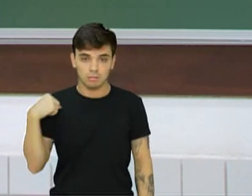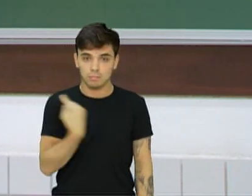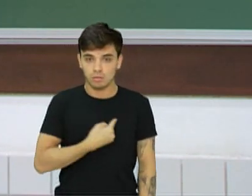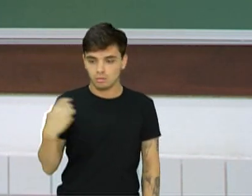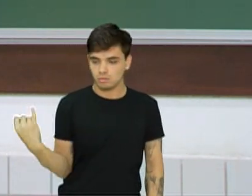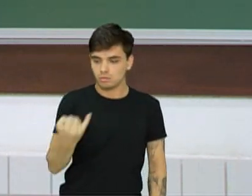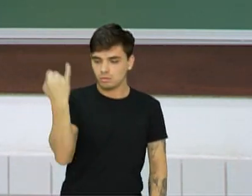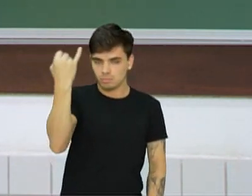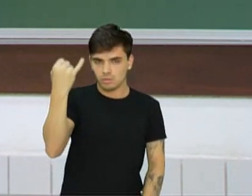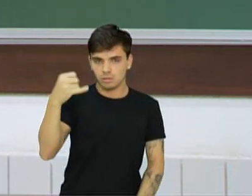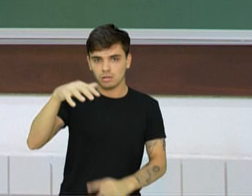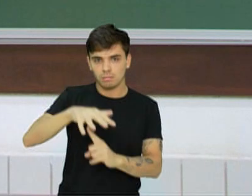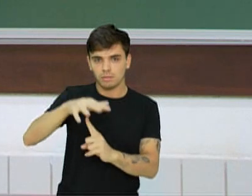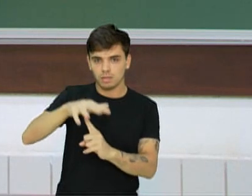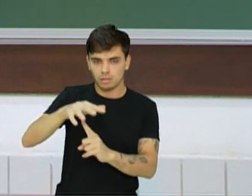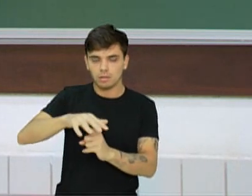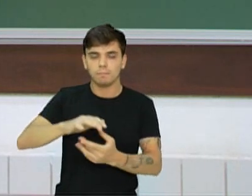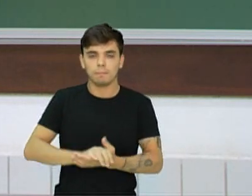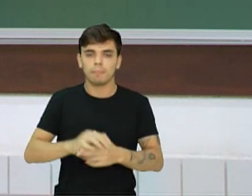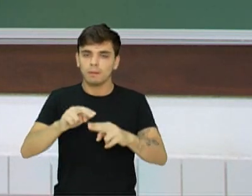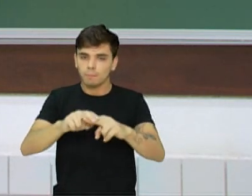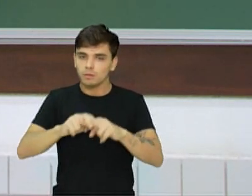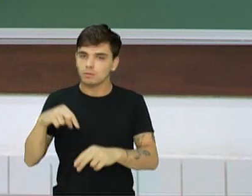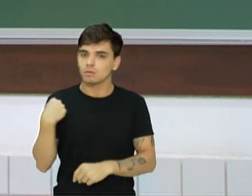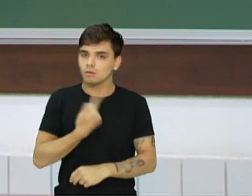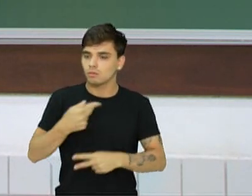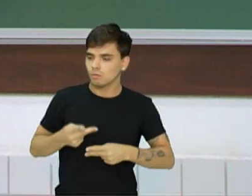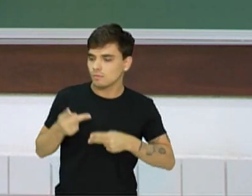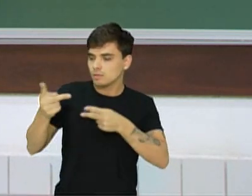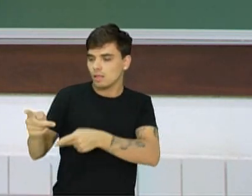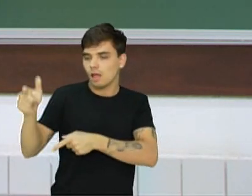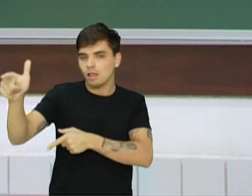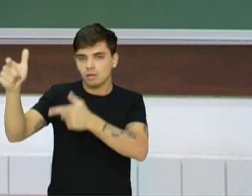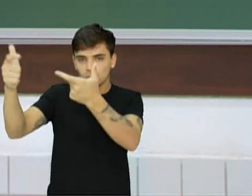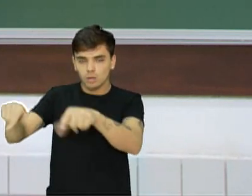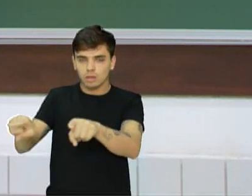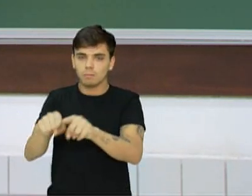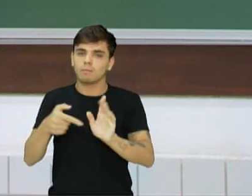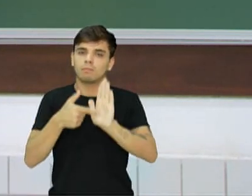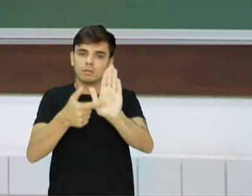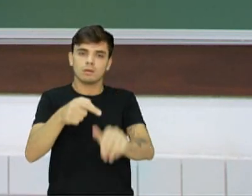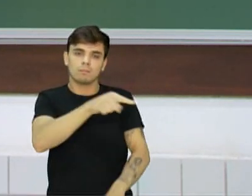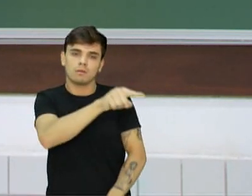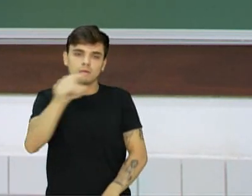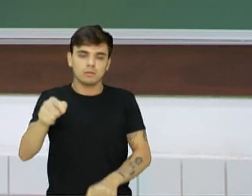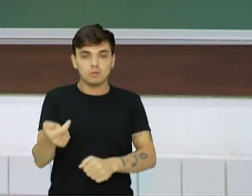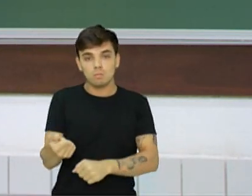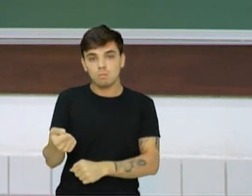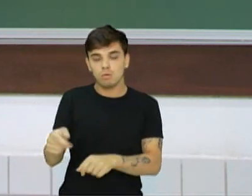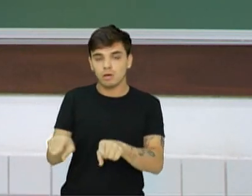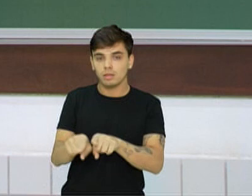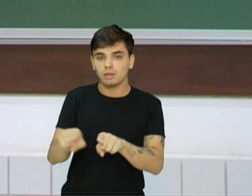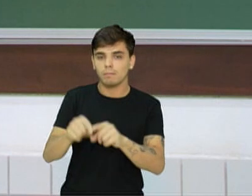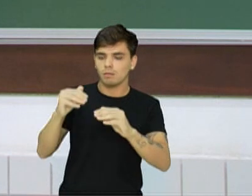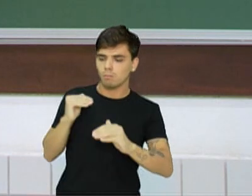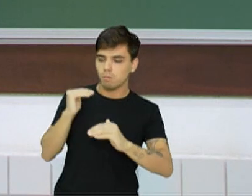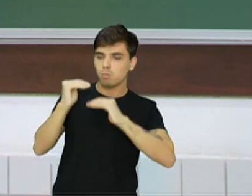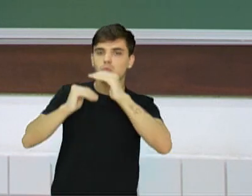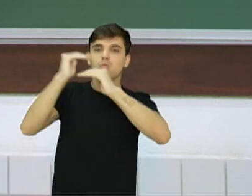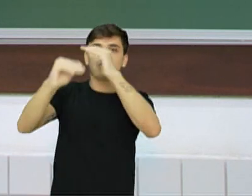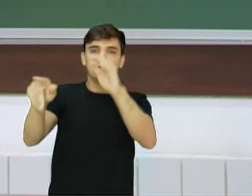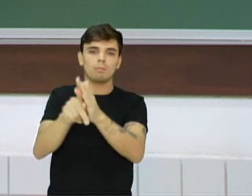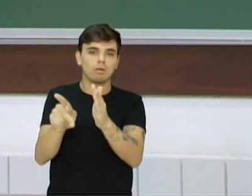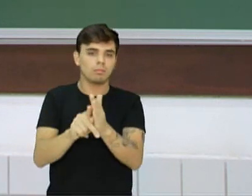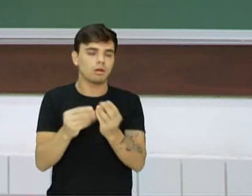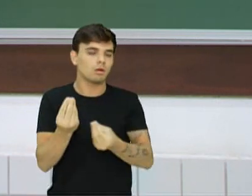todos os paranaenses. Por isso a gente visitou o TRE e vamos mostrar para vocês um pouco a evolução